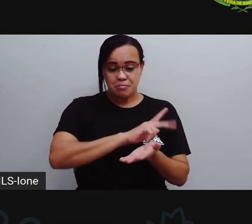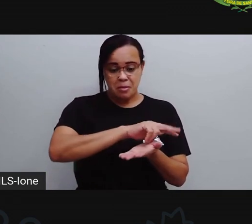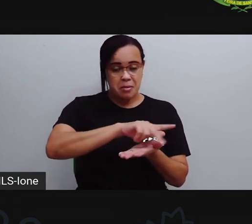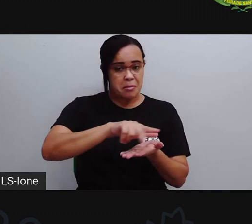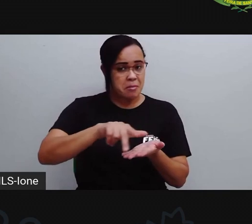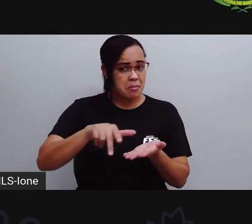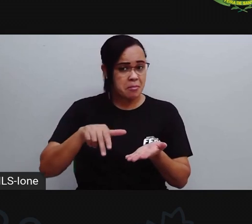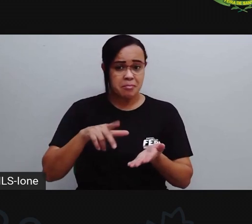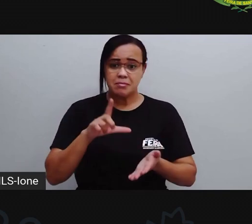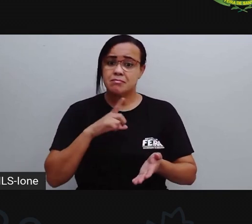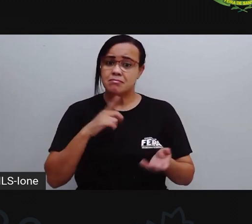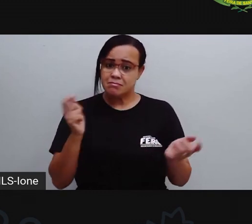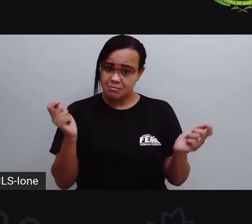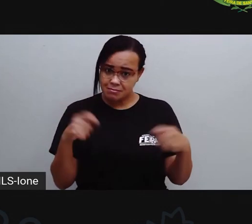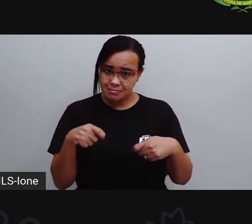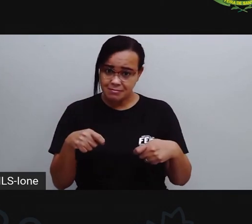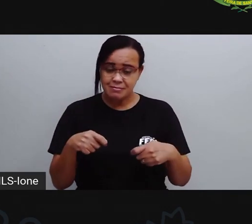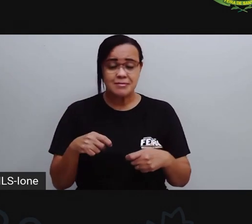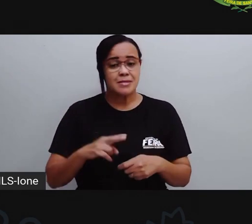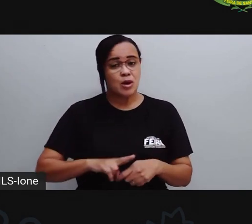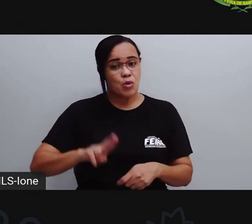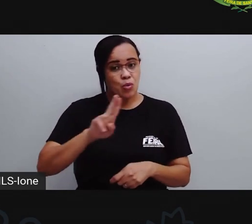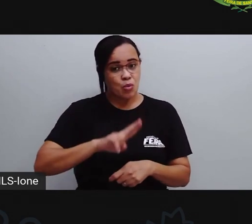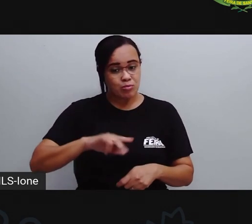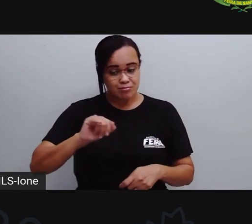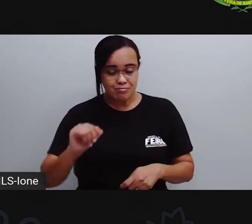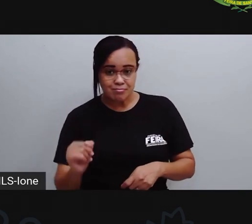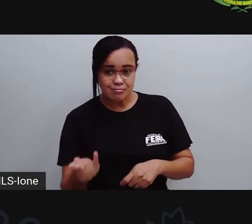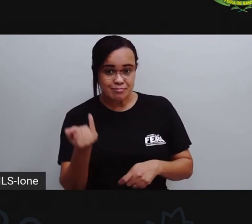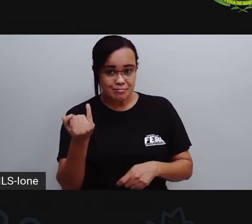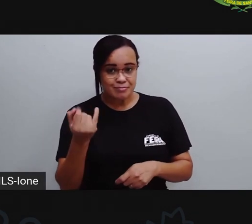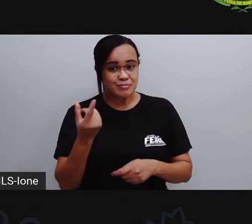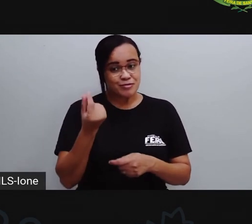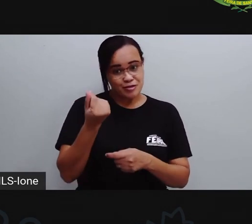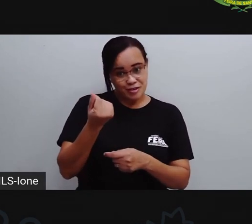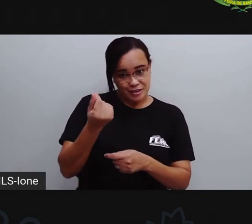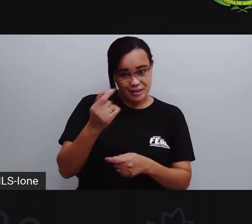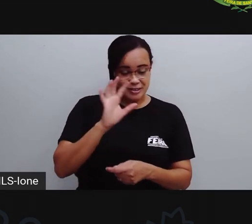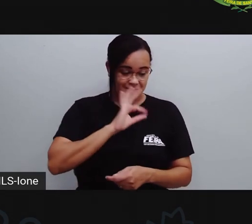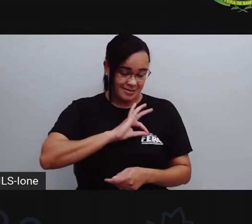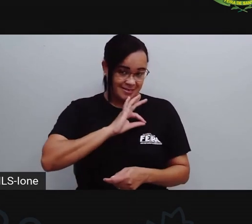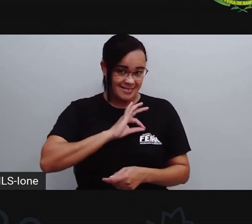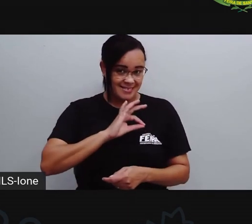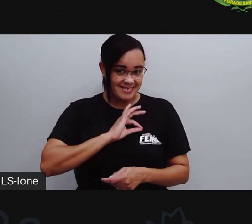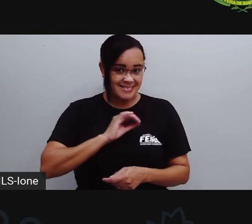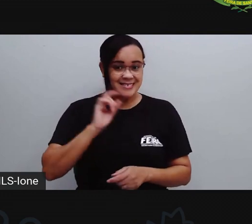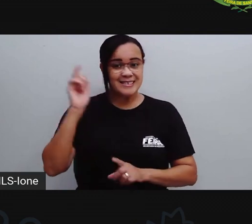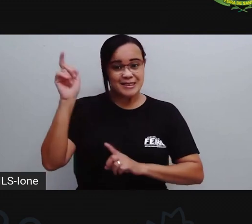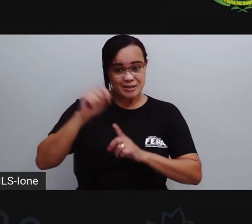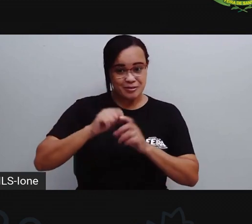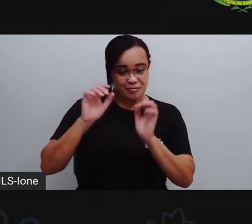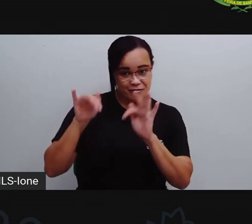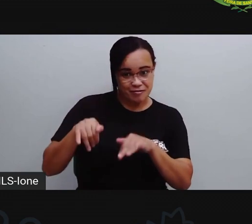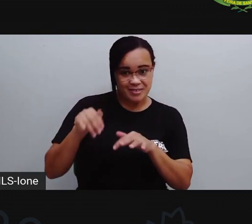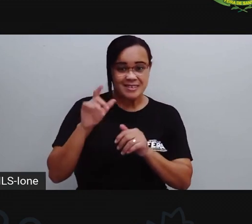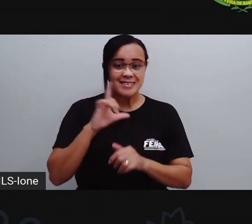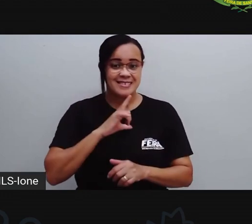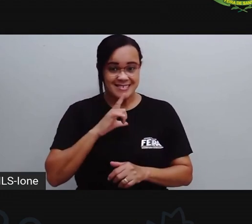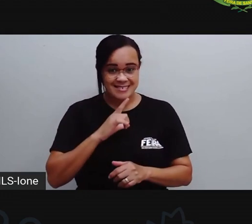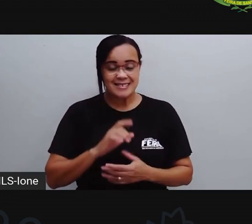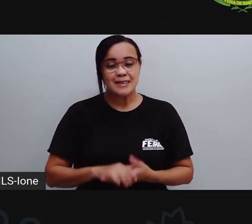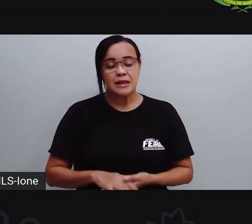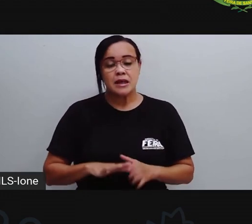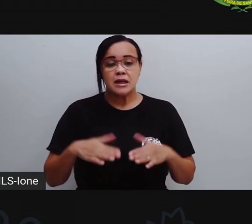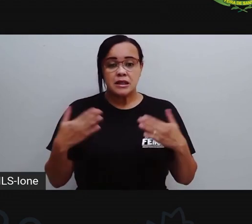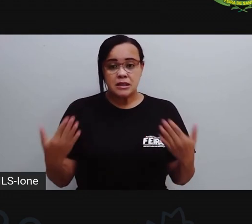crochê. Então, é uma oportunidade de fazer um dinheirinho extra no final do mês, né? Então, customizar